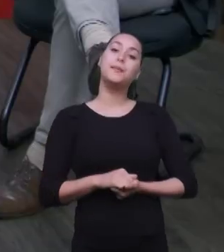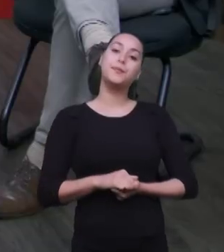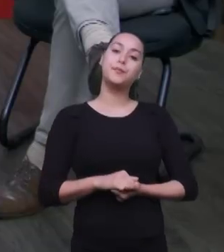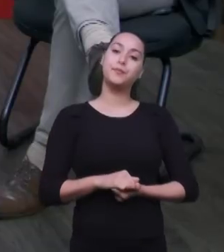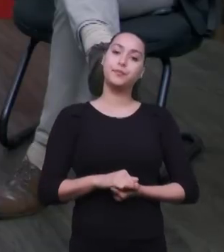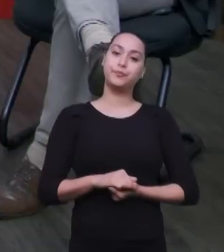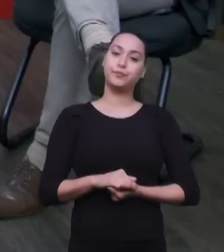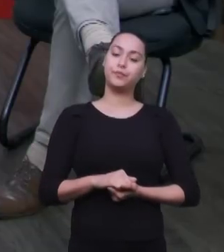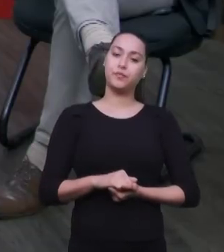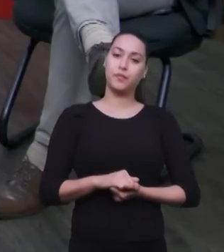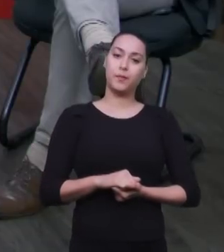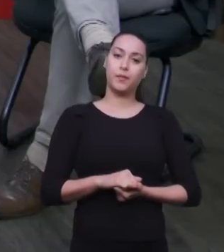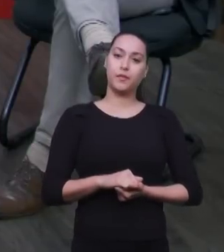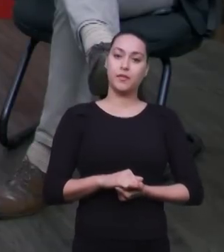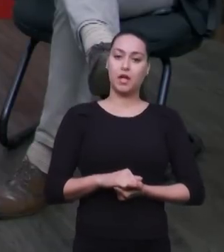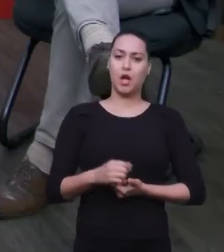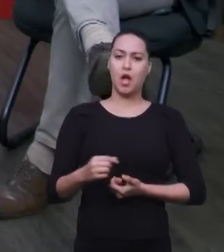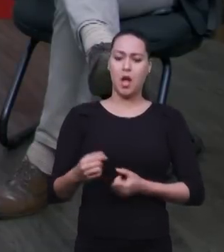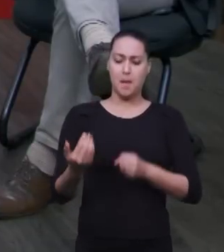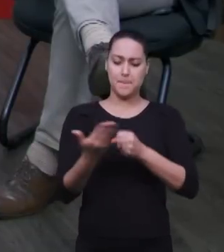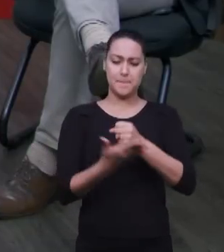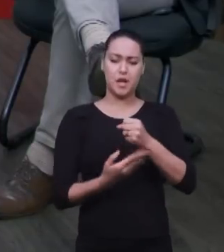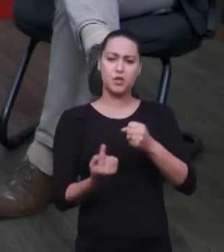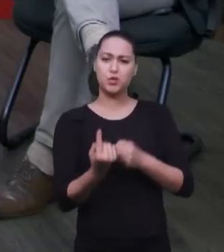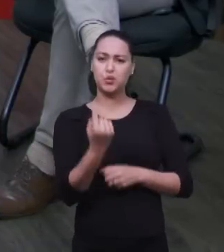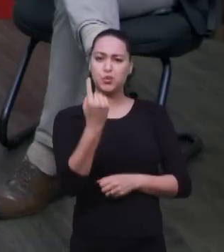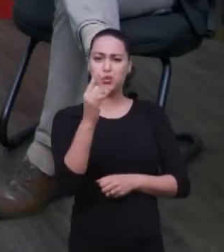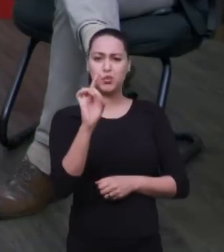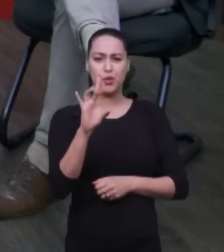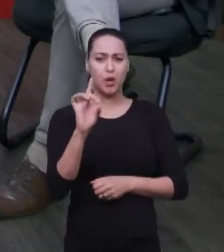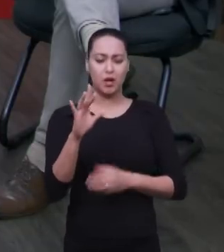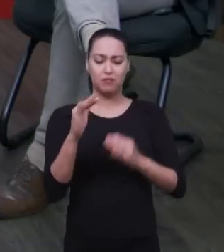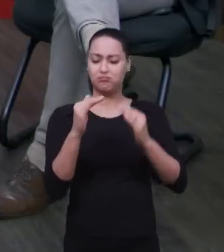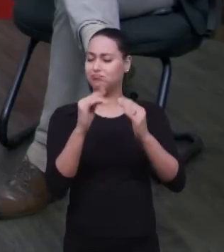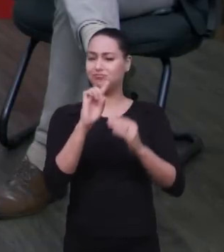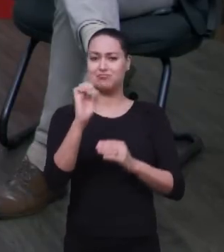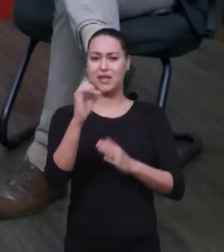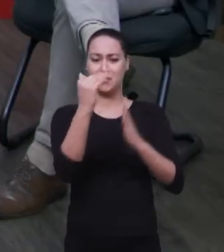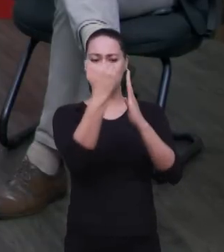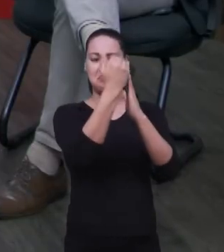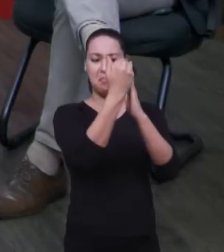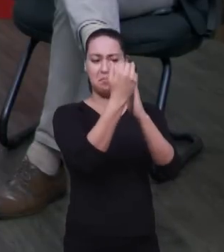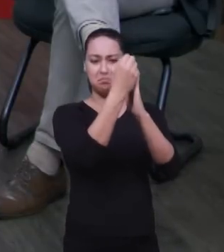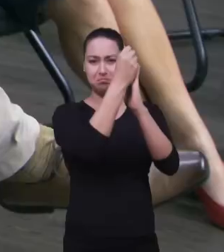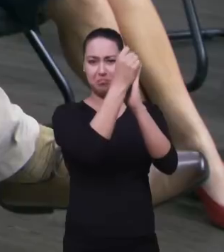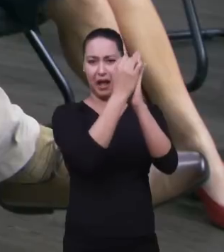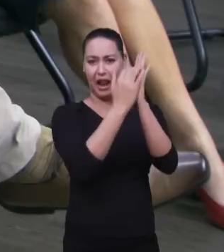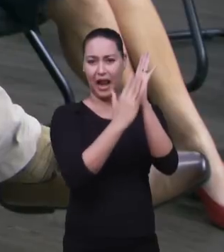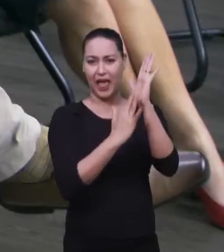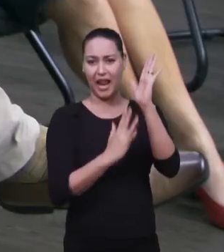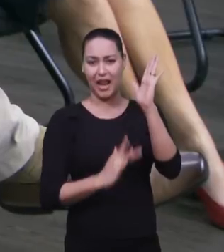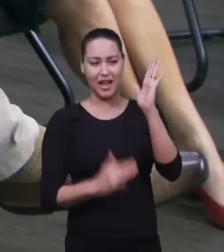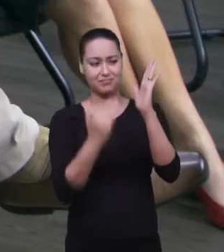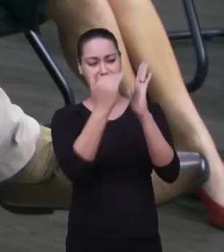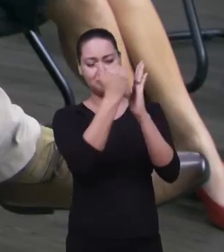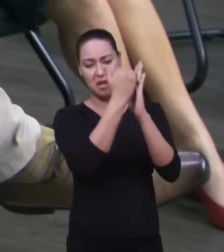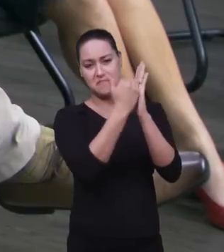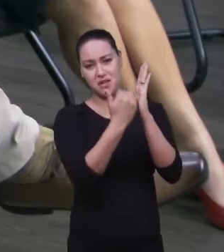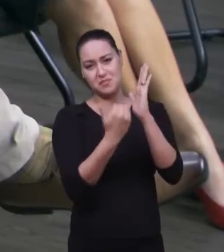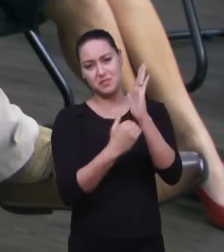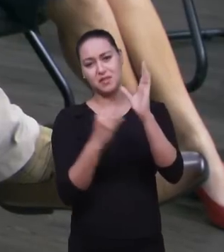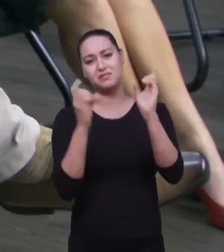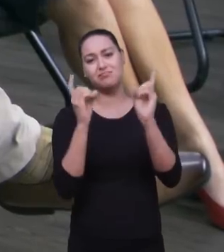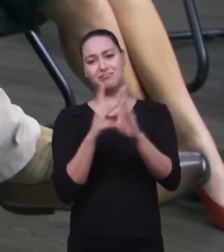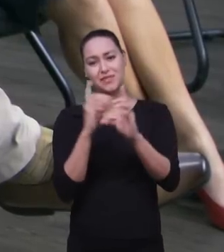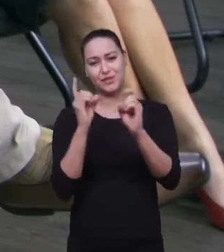salvação, ela na verdade não está em cima de um elemento só, mas de uma série de elementos que emergem da palavra, elementos